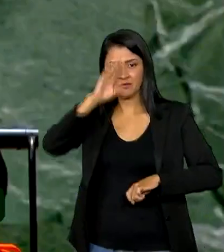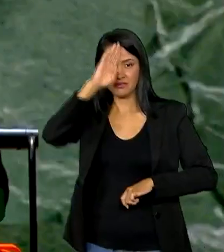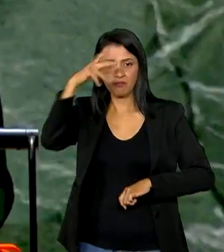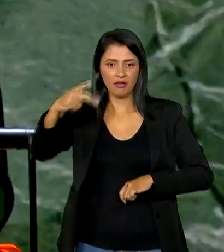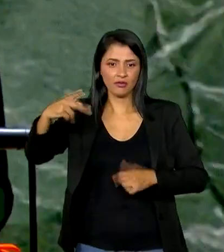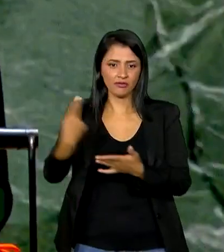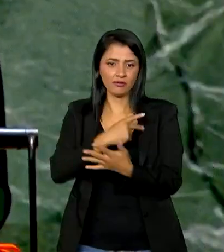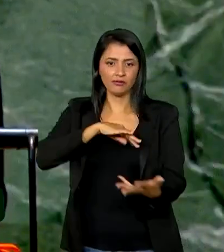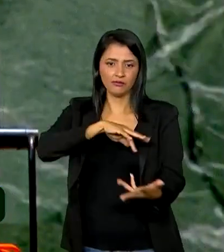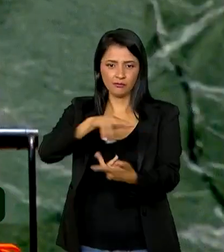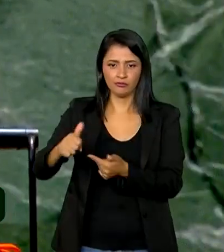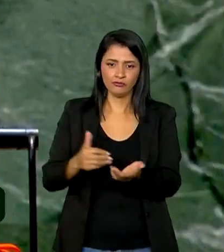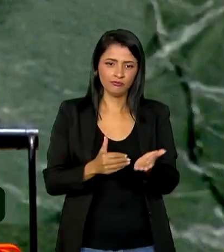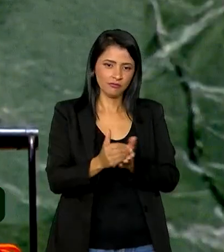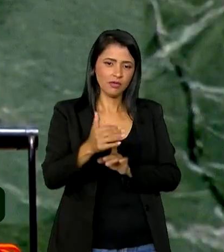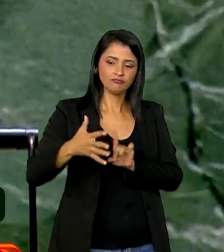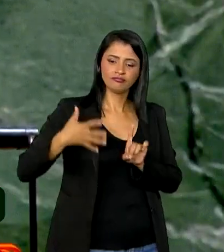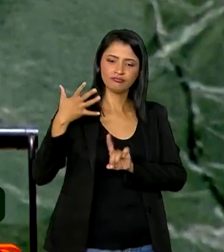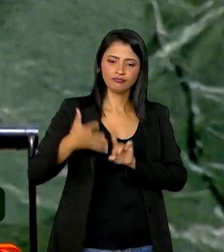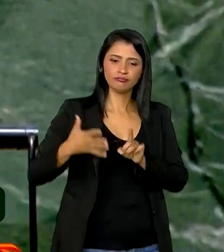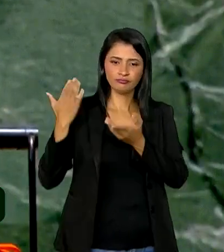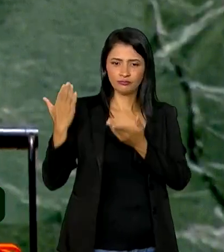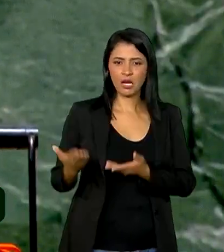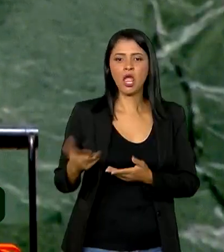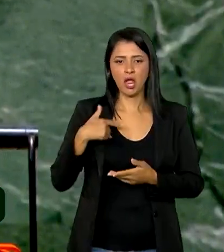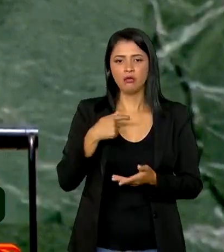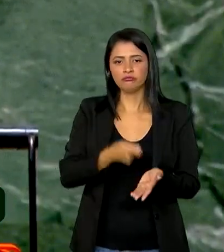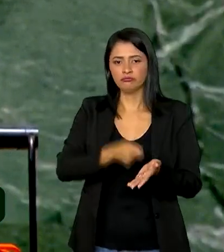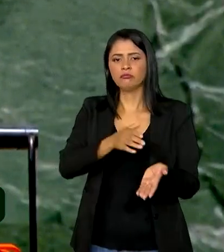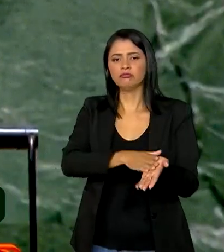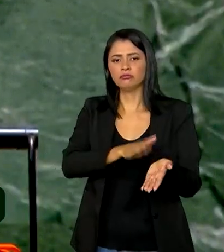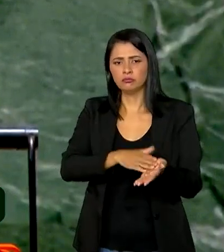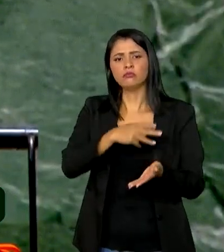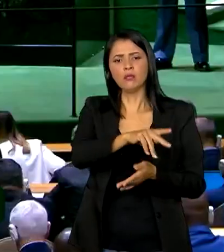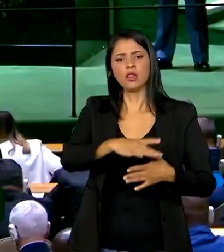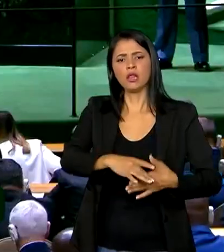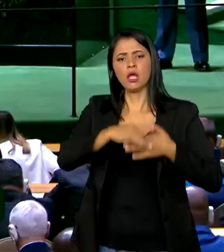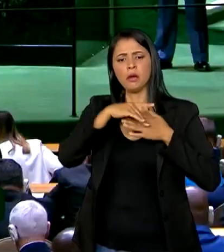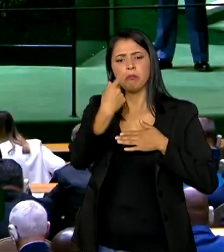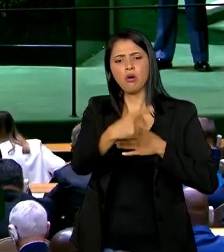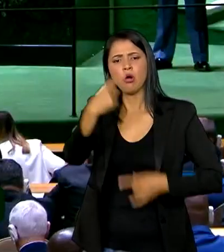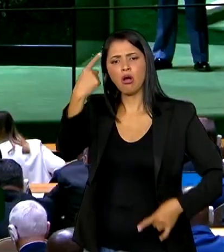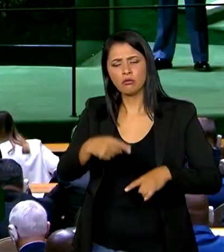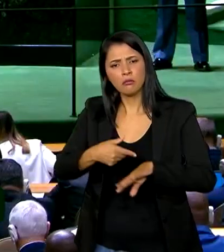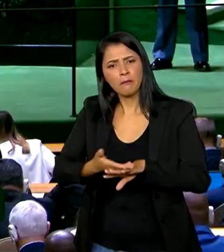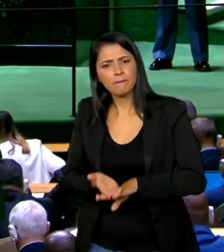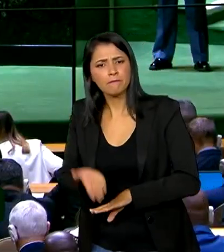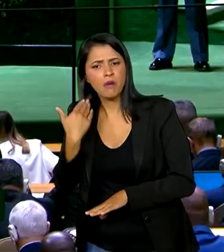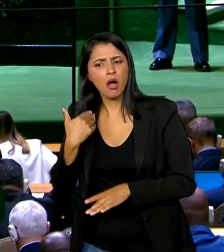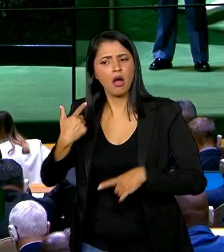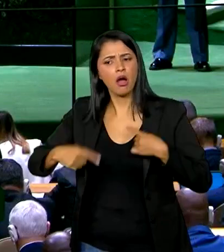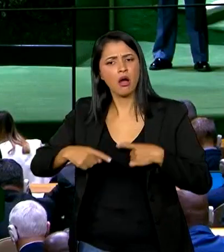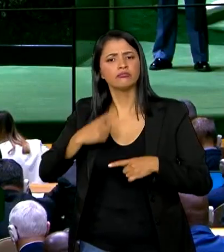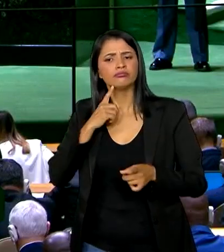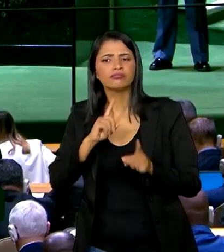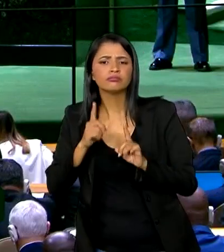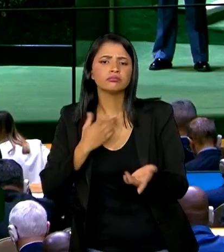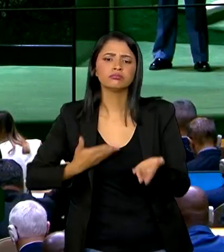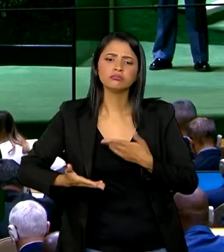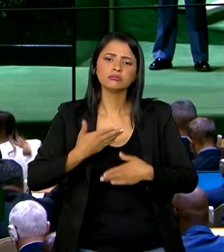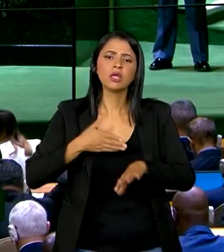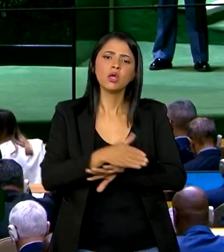mundo. Logo ao iniciar o discurso, Lula cobrou de lideranças políticas mais diálogo e engajamento no enfrentamento